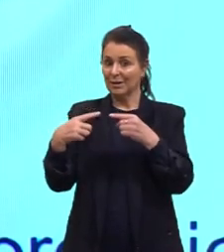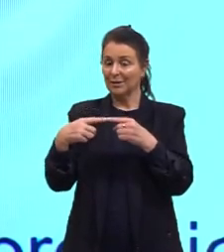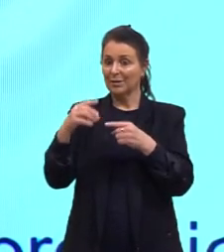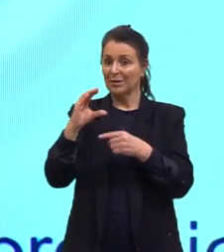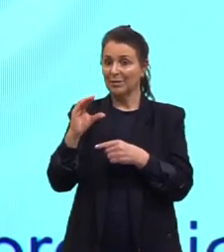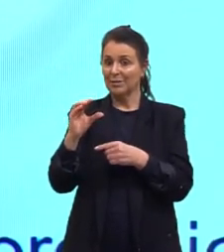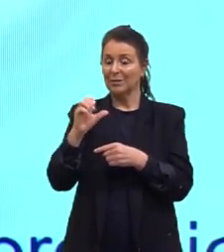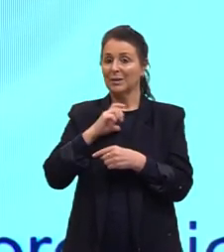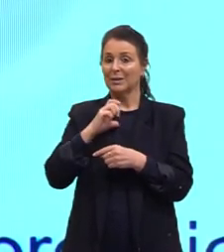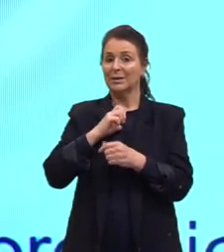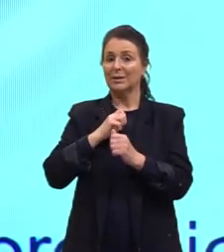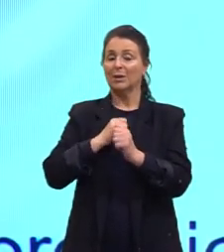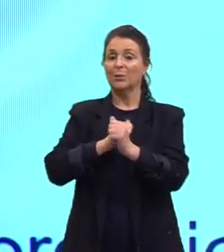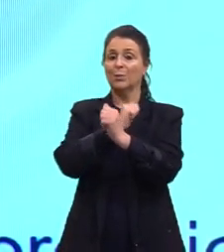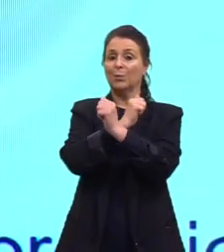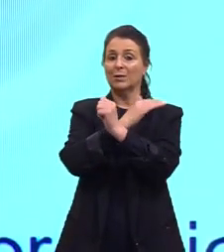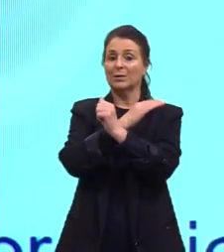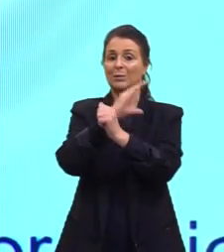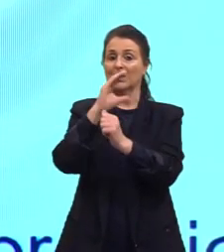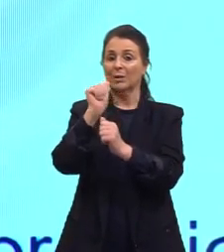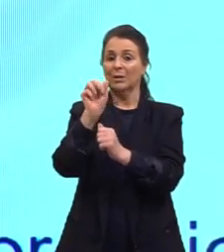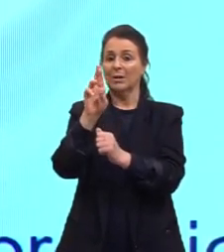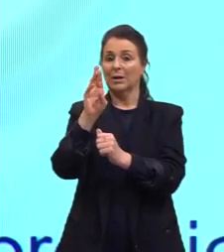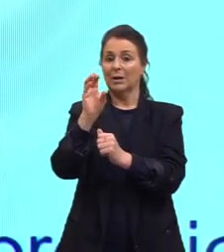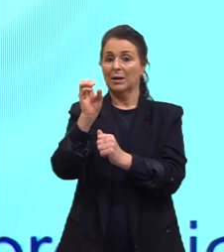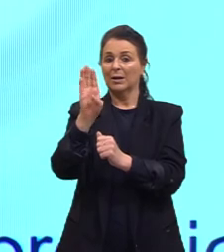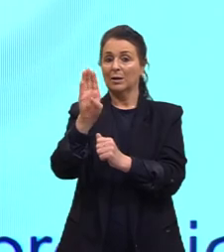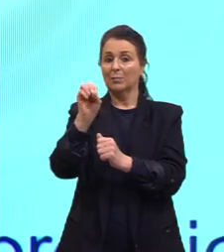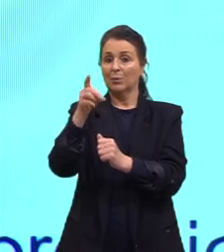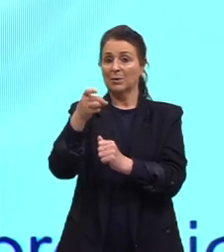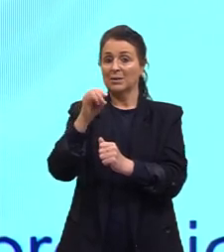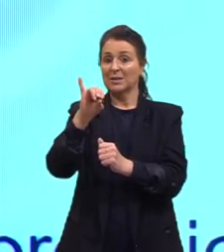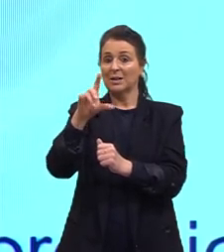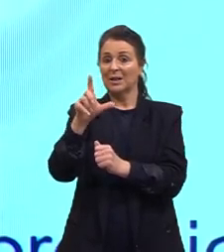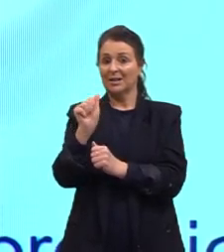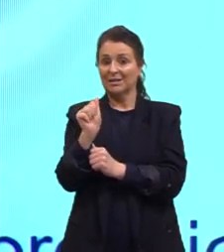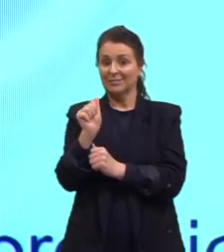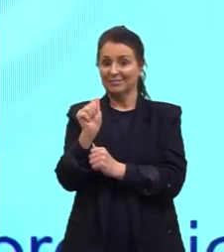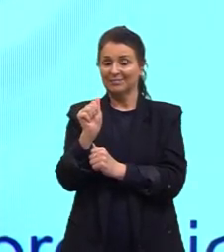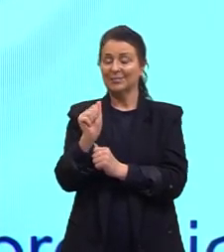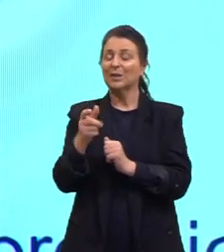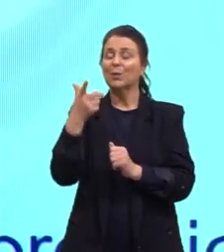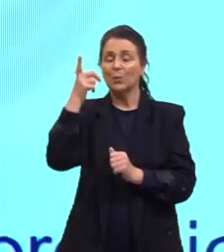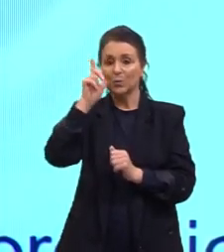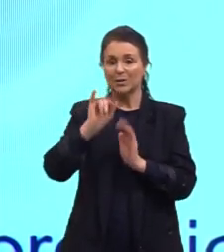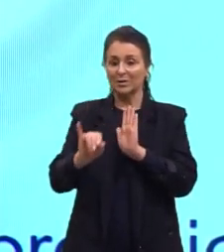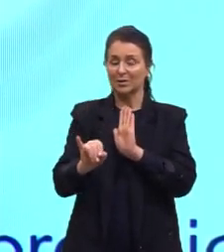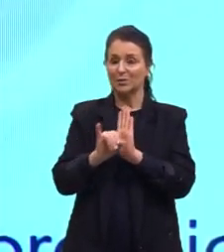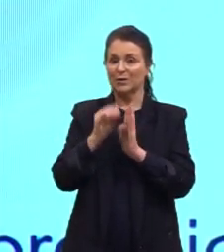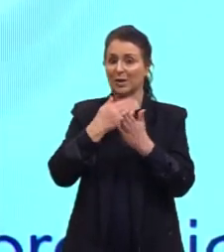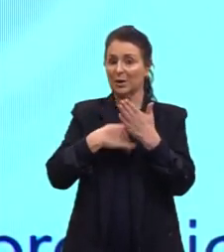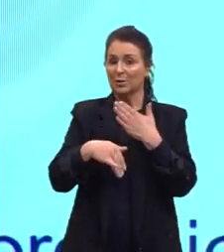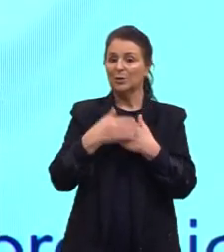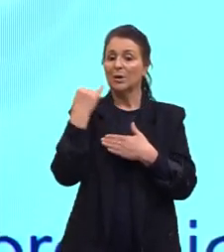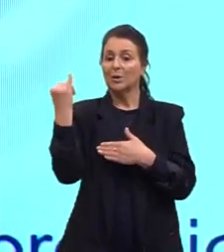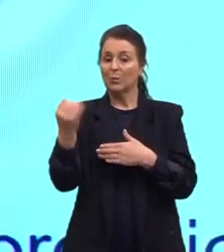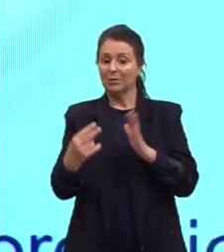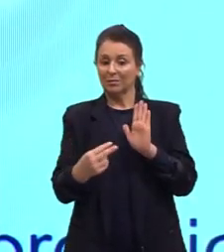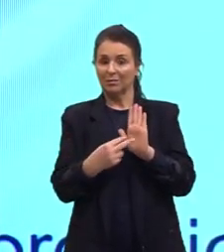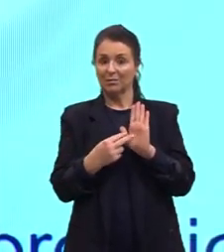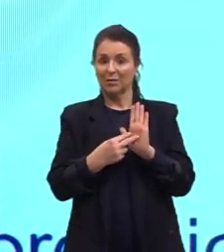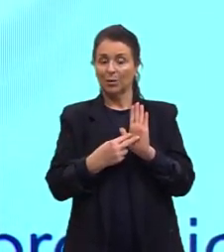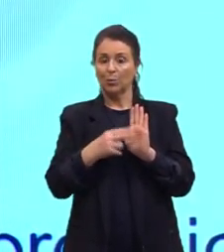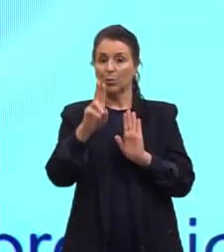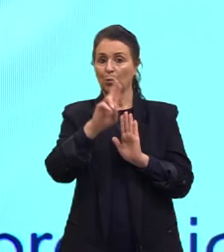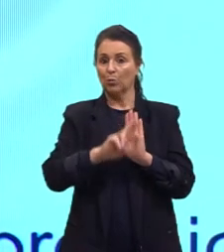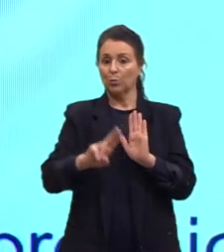tenho um ácido carboxílico aqui no finalzinho que é uma carboxila consiga identificar todos importante é ficar atento se eu usei